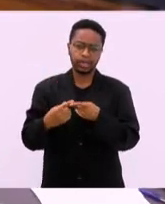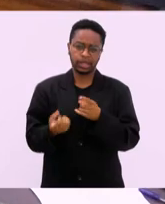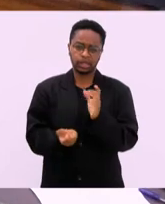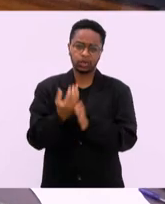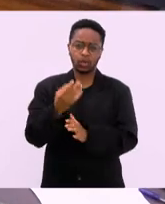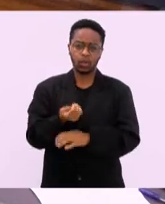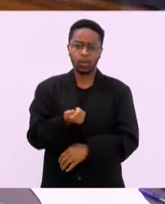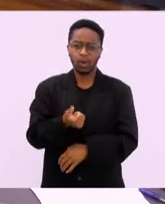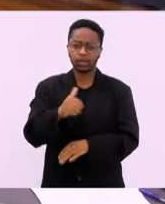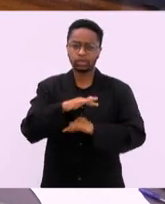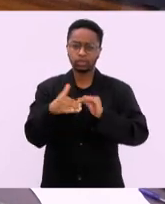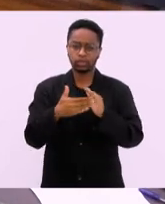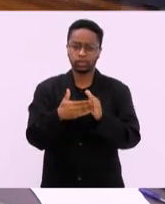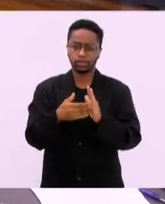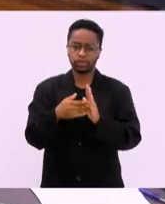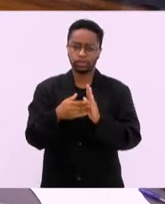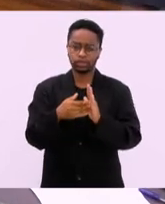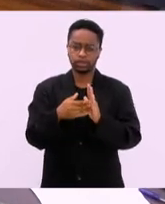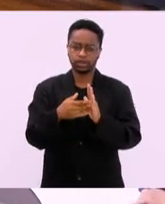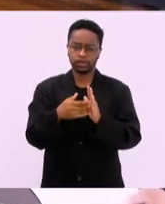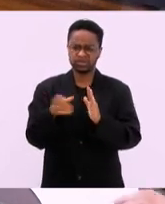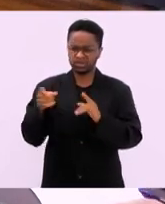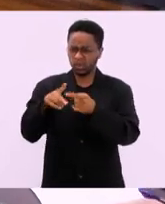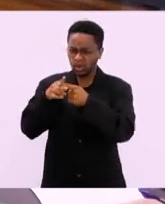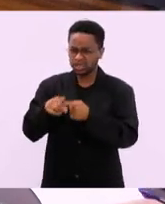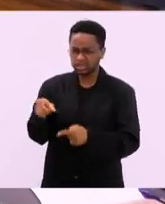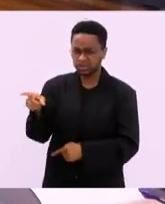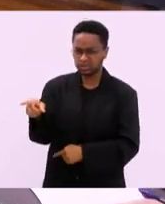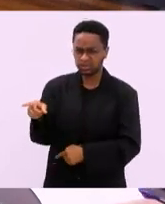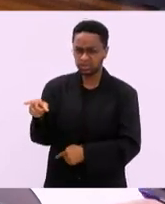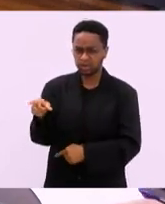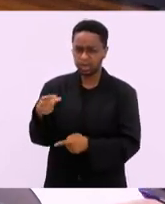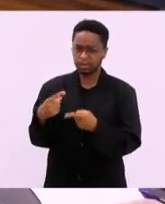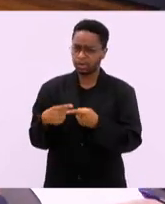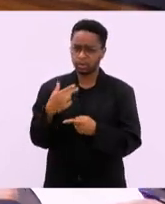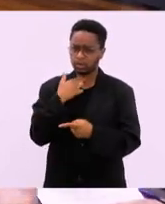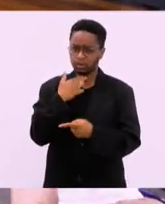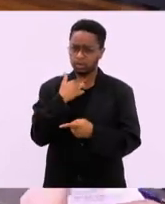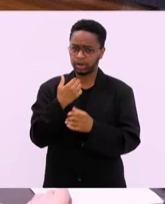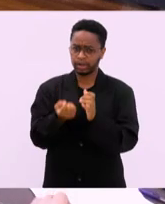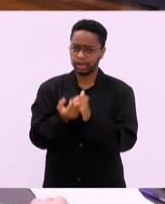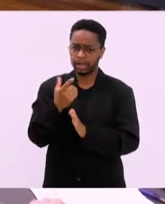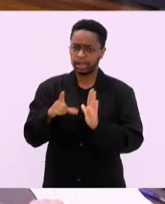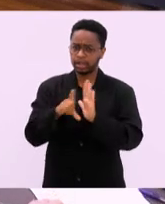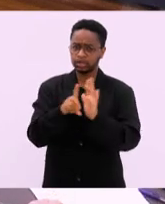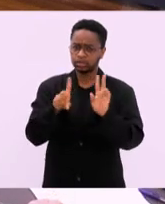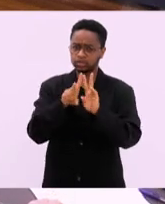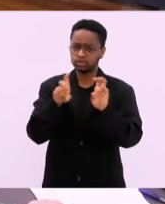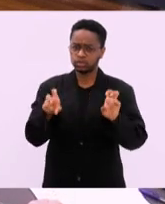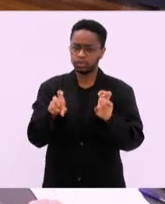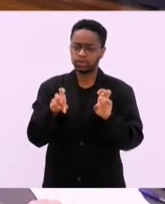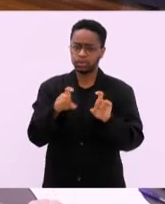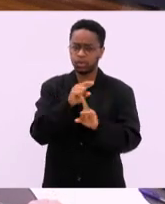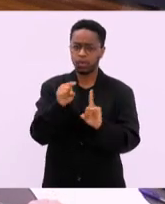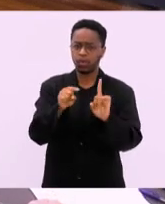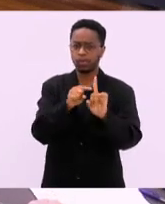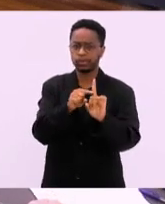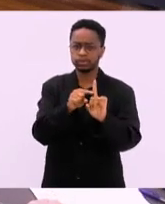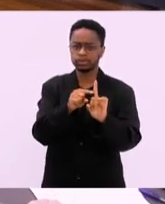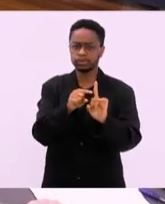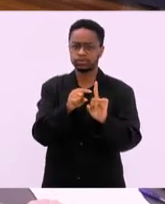minha pergunta é a seguinte: você corrigiu, Luiz Paulo? Porque a gente não pode legislar sobre o interestadual, a gente só pode legislar sobre